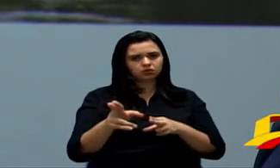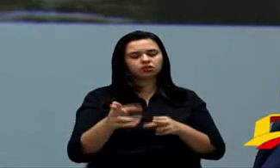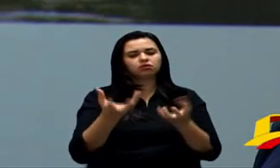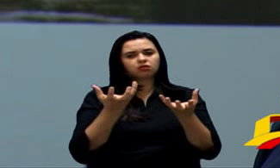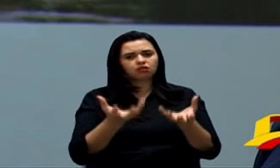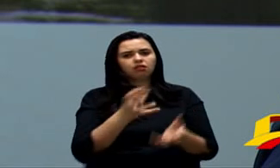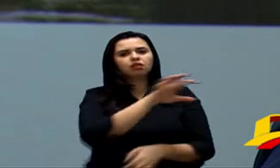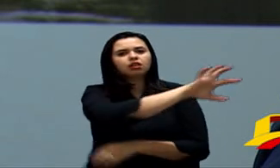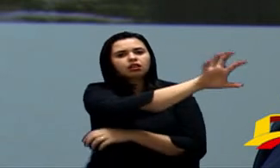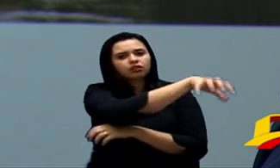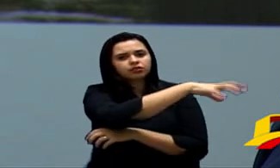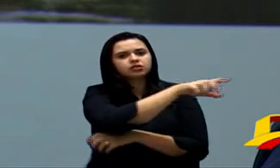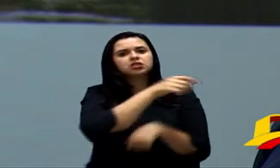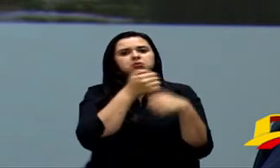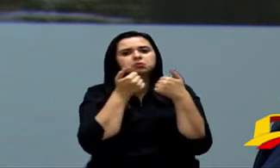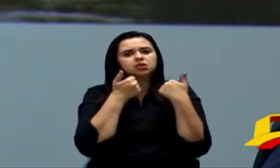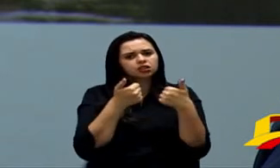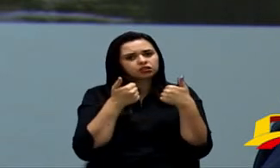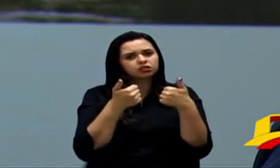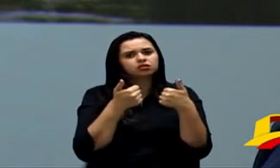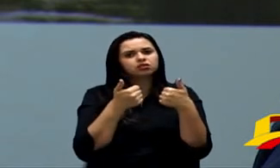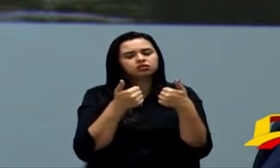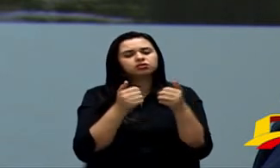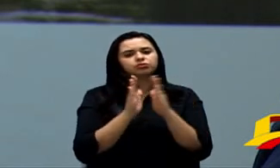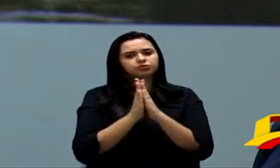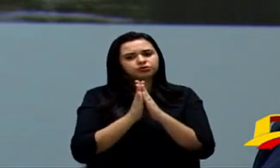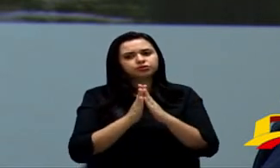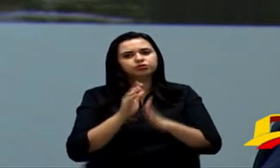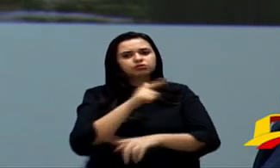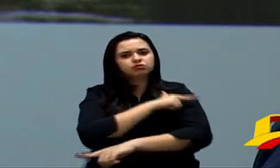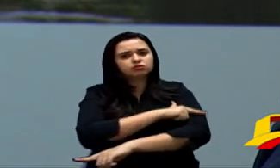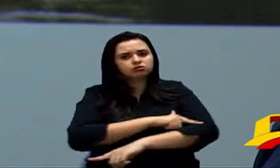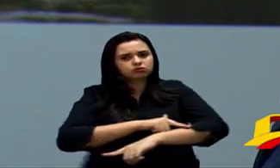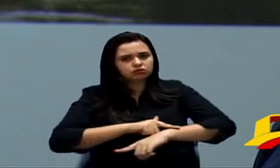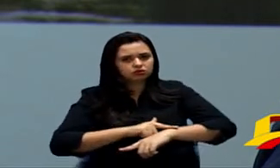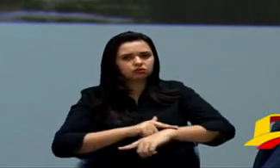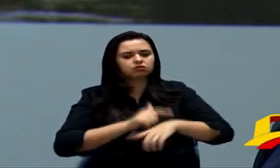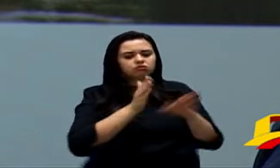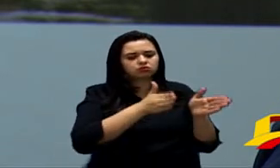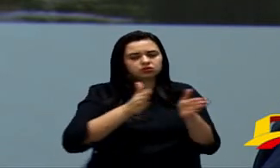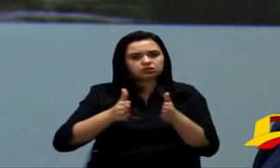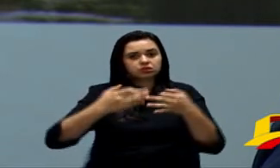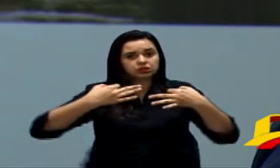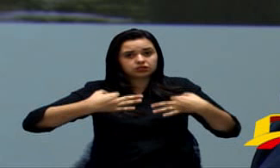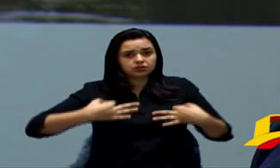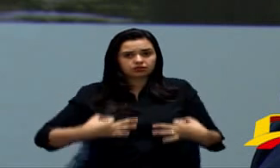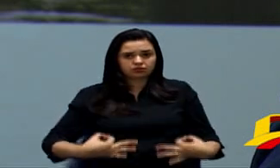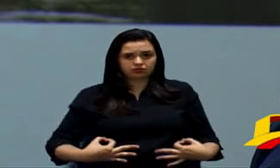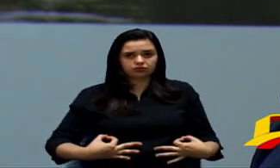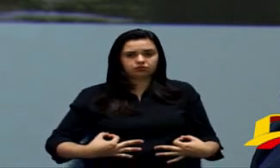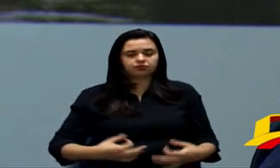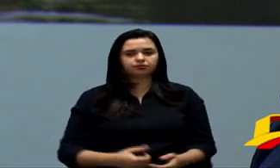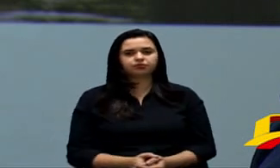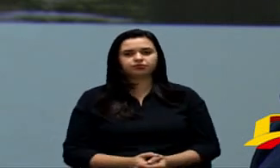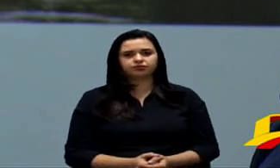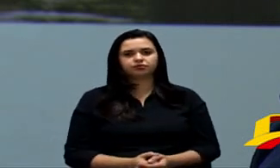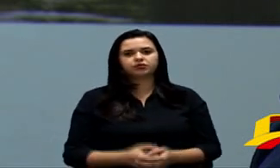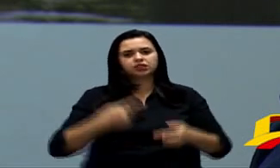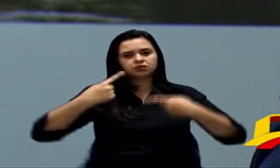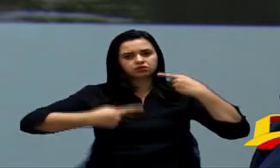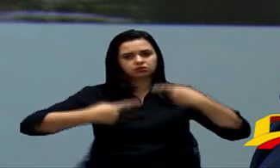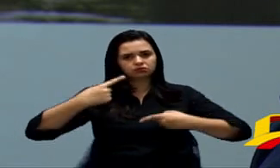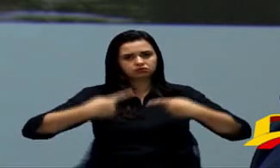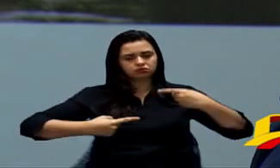vamos com lealdade aos nossos princípios, tentar fazer uma sessão bem justa para a gente conseguir entrar num debate,